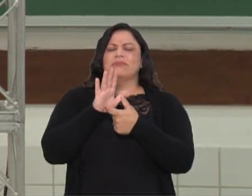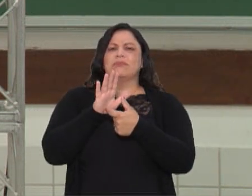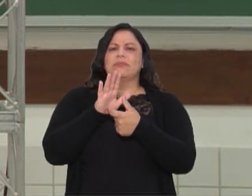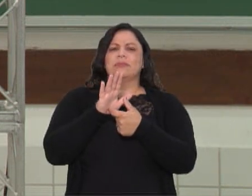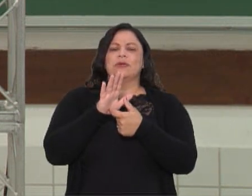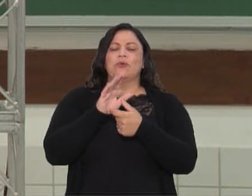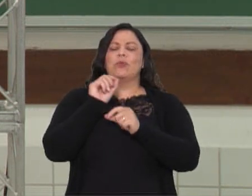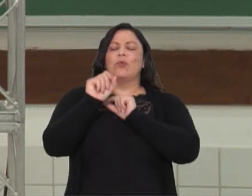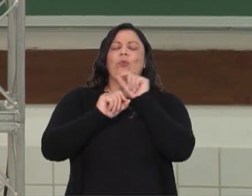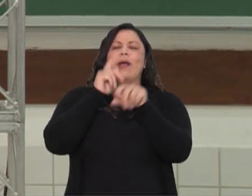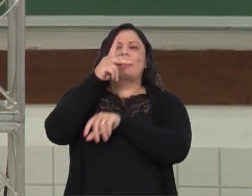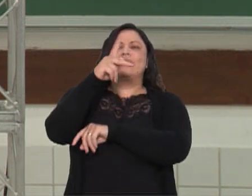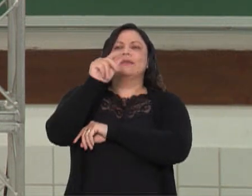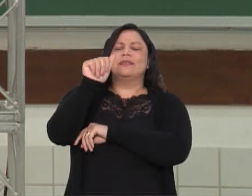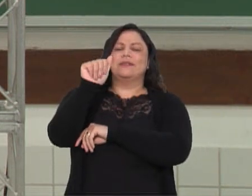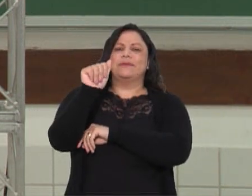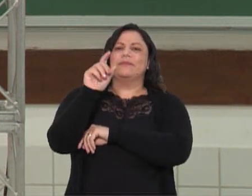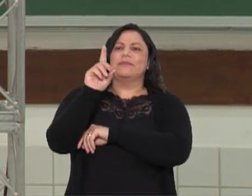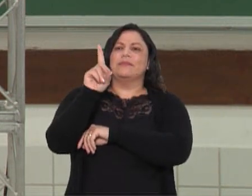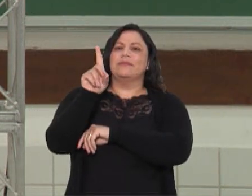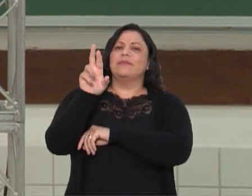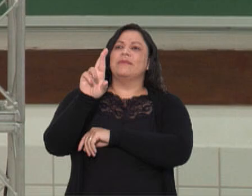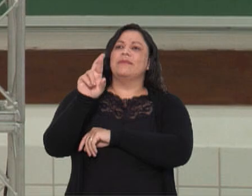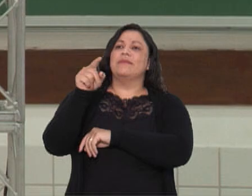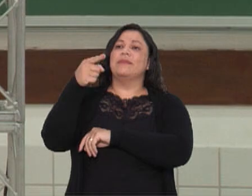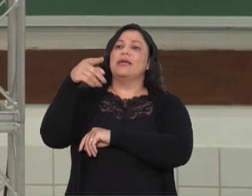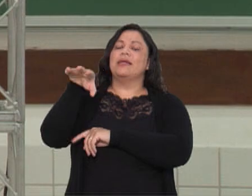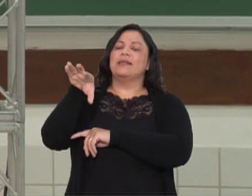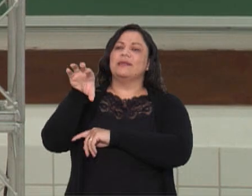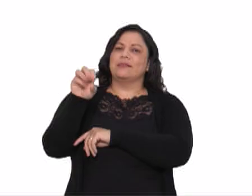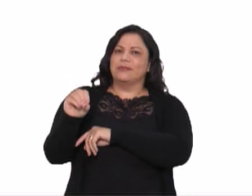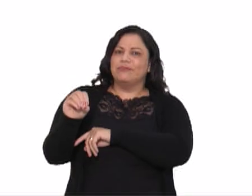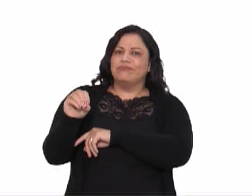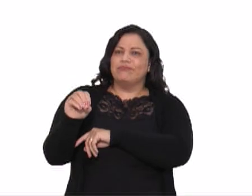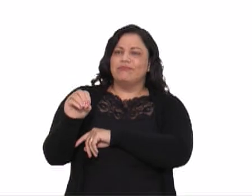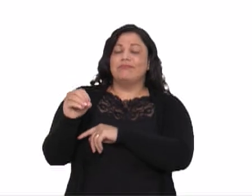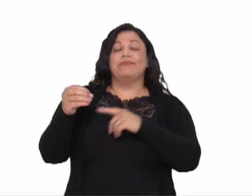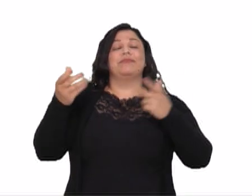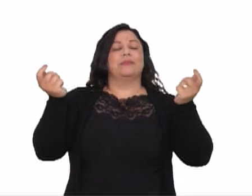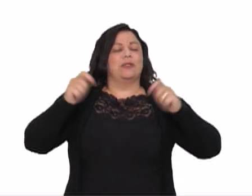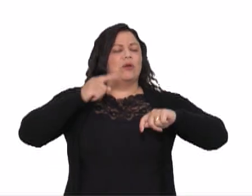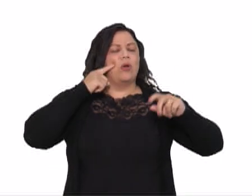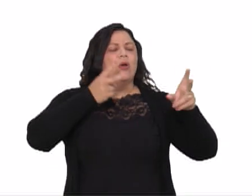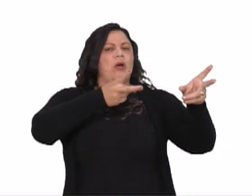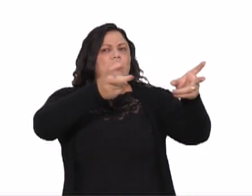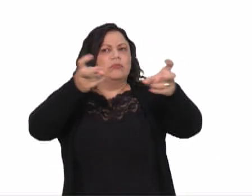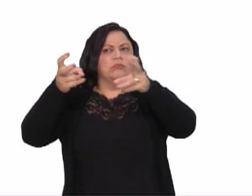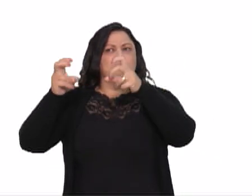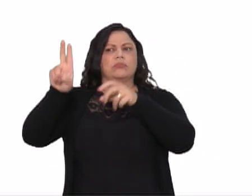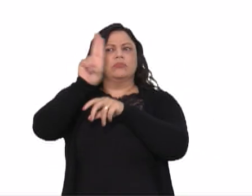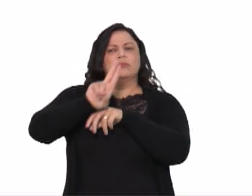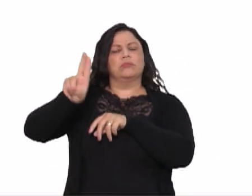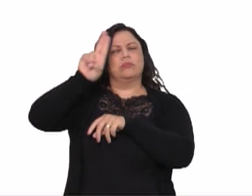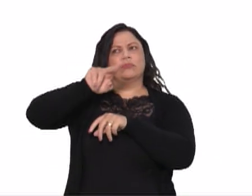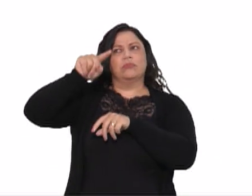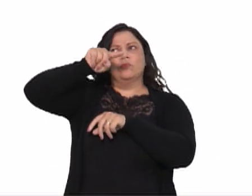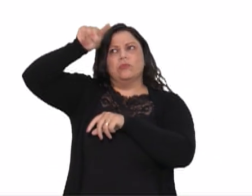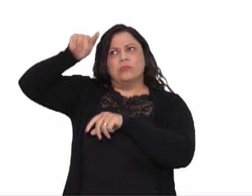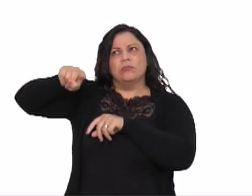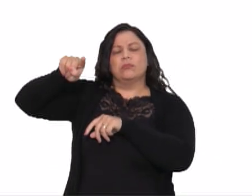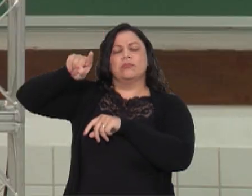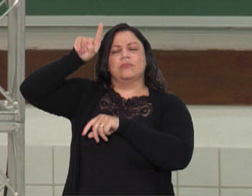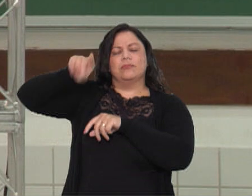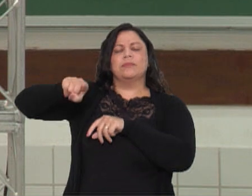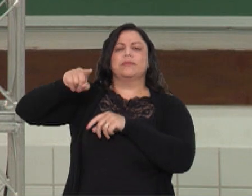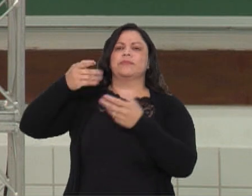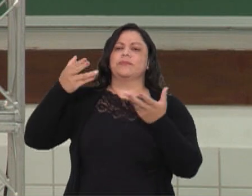padrão. Vamos observar agora o uso da acentuação e da pontuação nesse texto. A acentuação